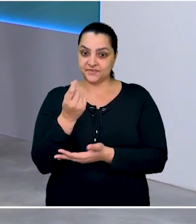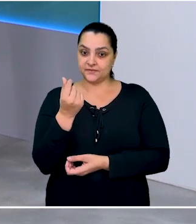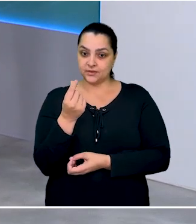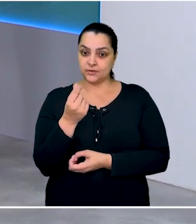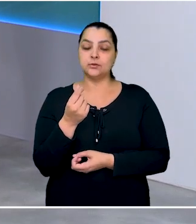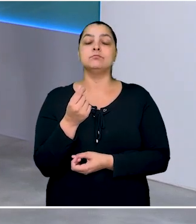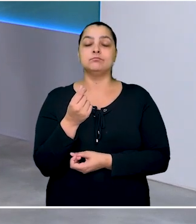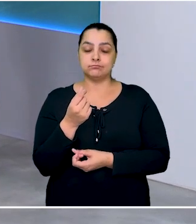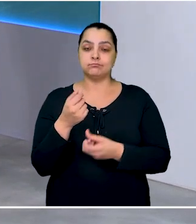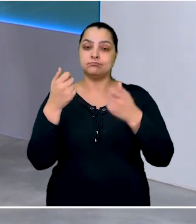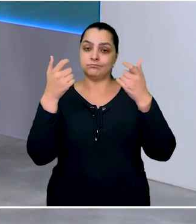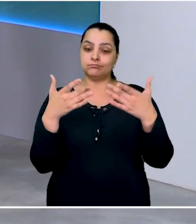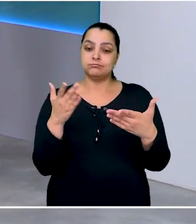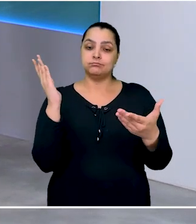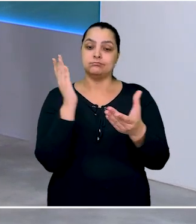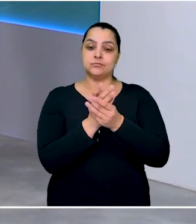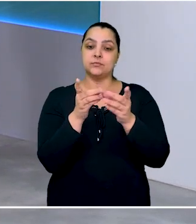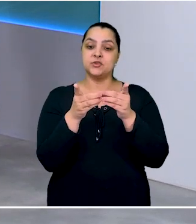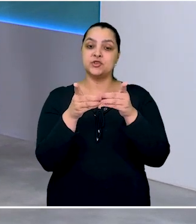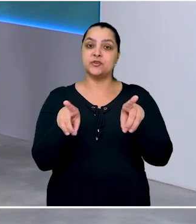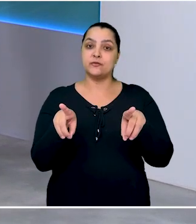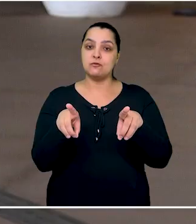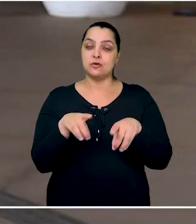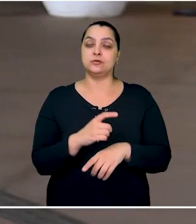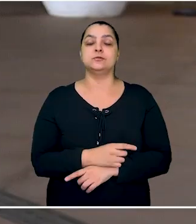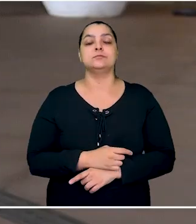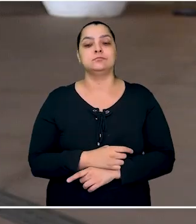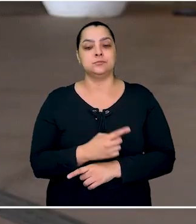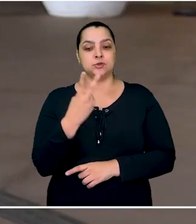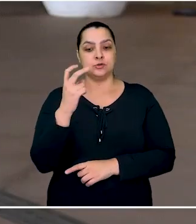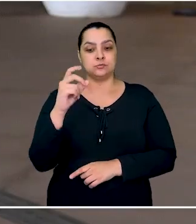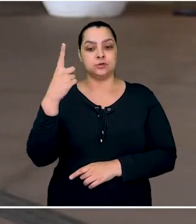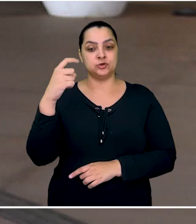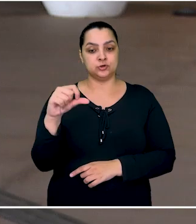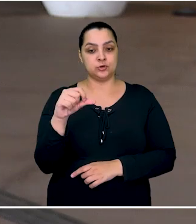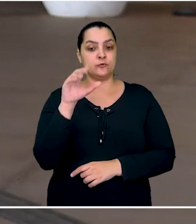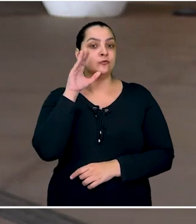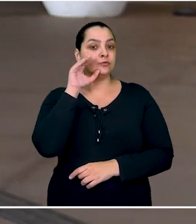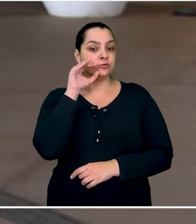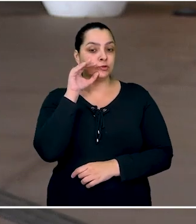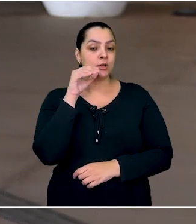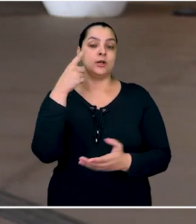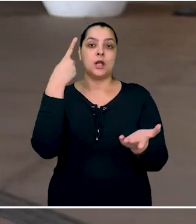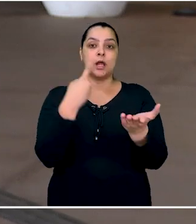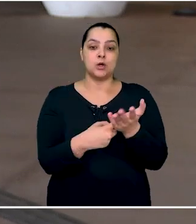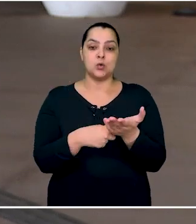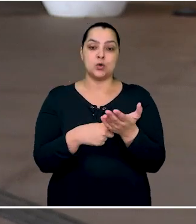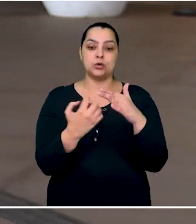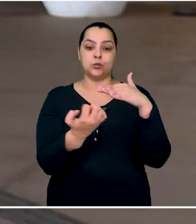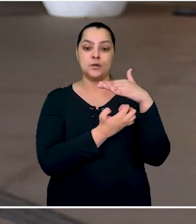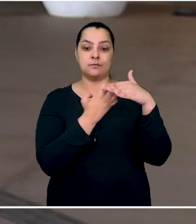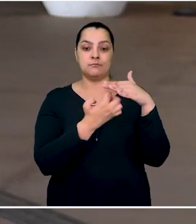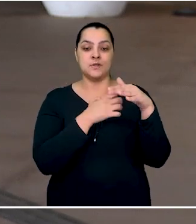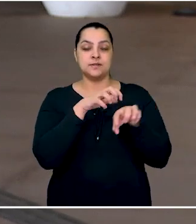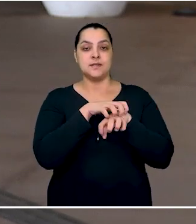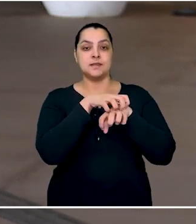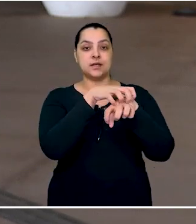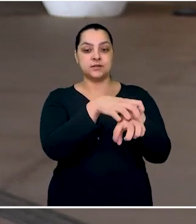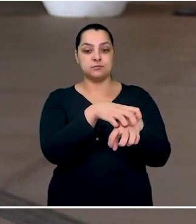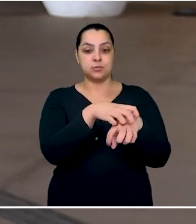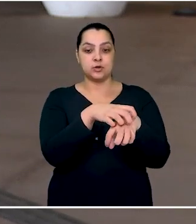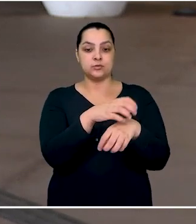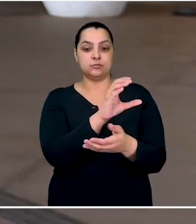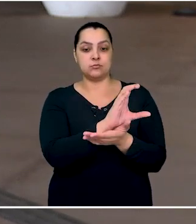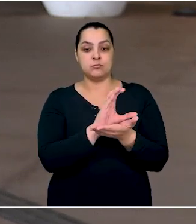do valor foi definida na ação de divórcio do casal. Em 2019, o trabalhador firmou um acordo com uma empresa de